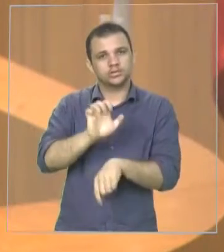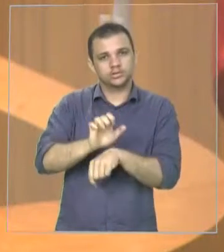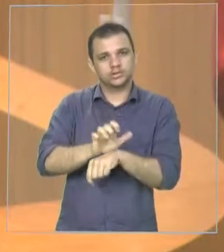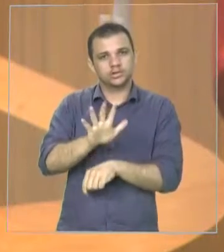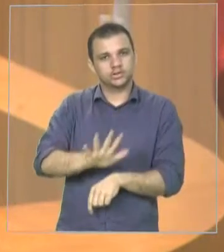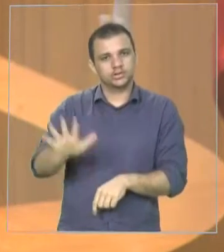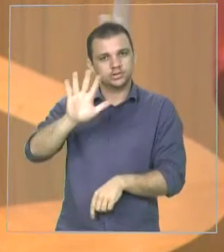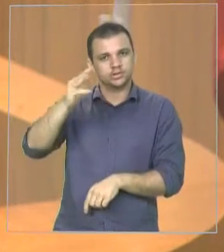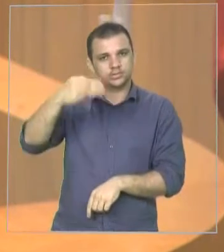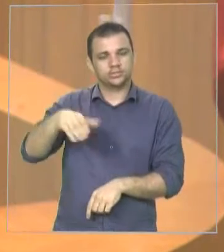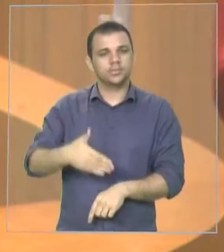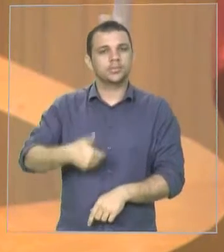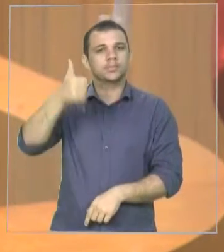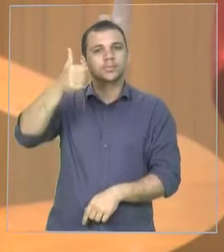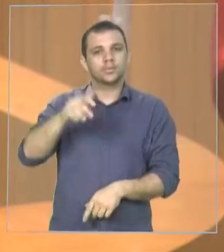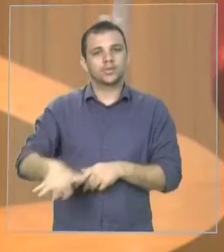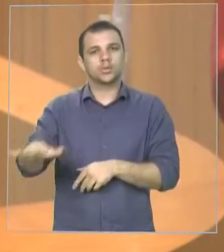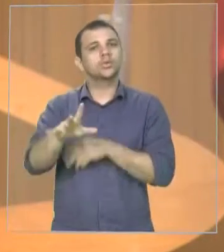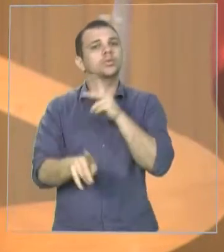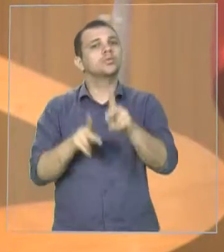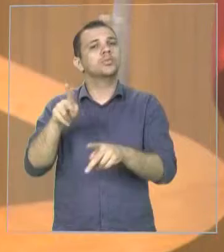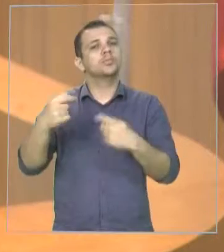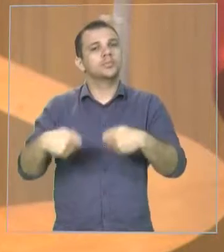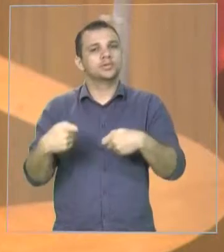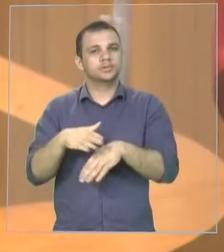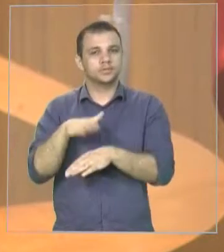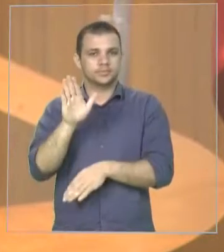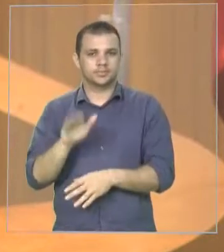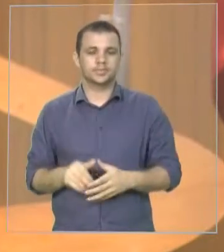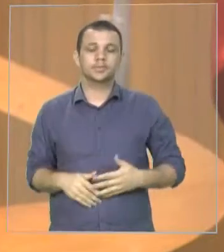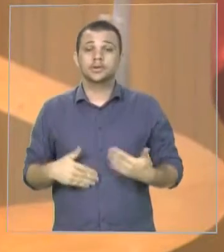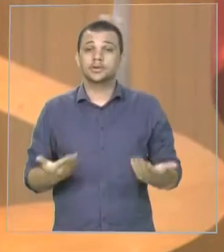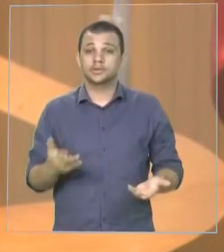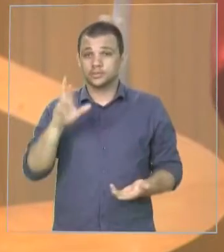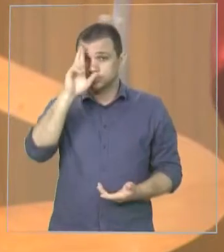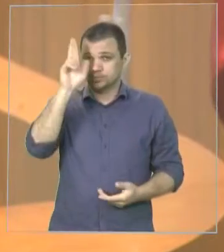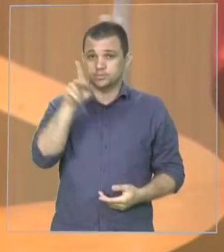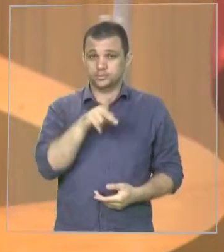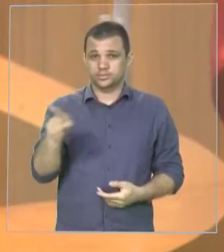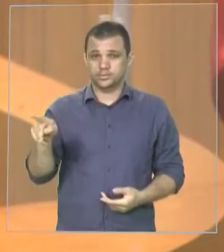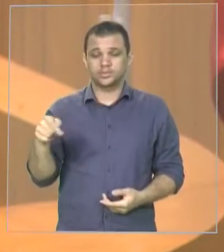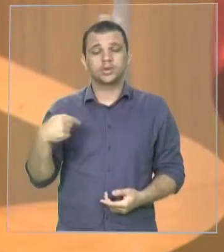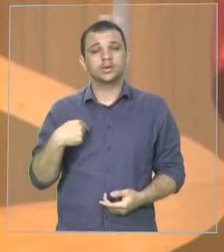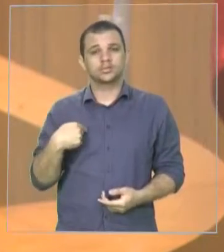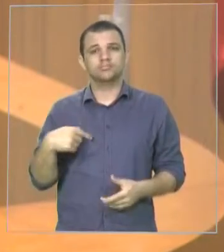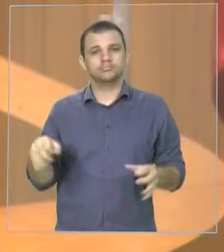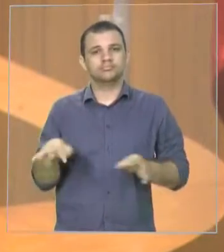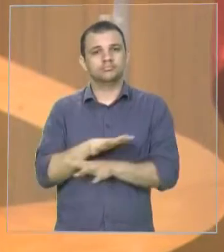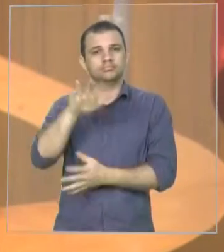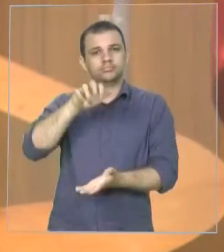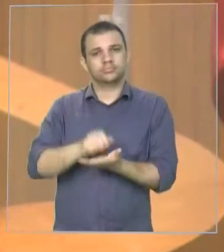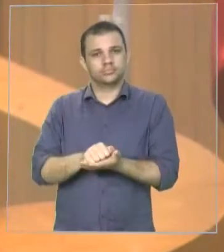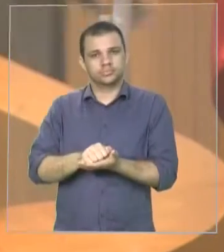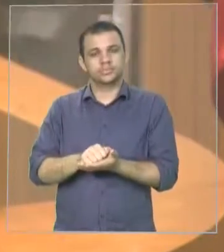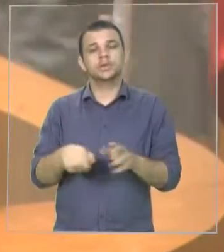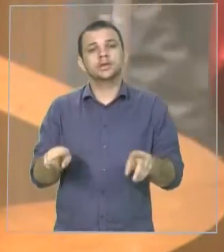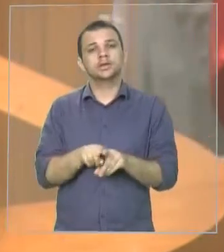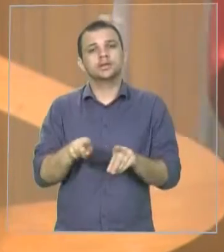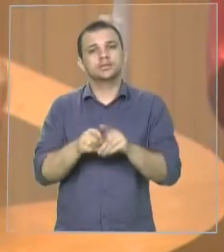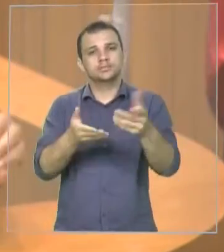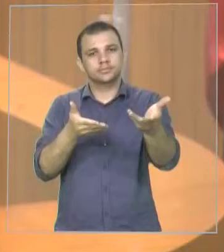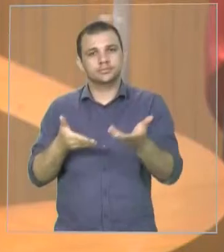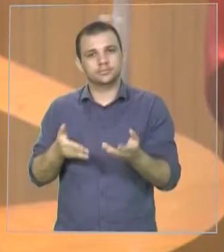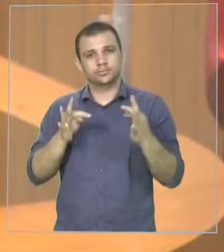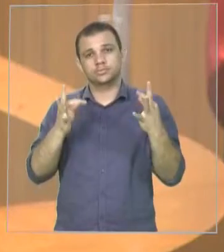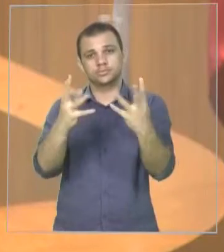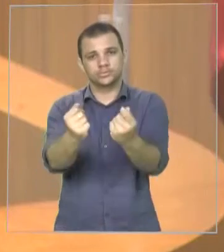dia para o povo que mais precisa. Então, senhor presidente, é o que eu quero registrar no momento e deixar esse convite